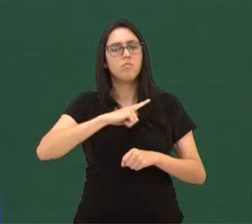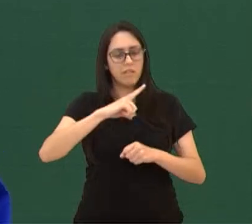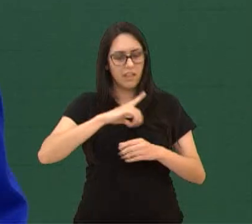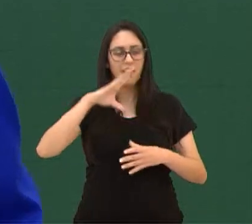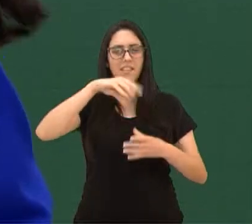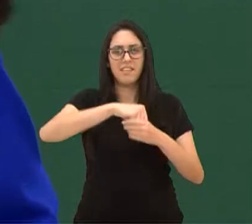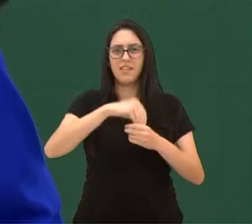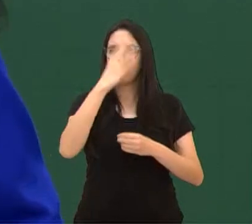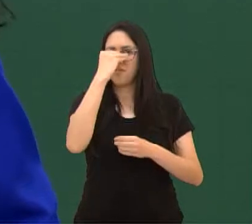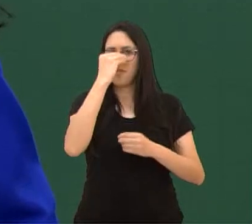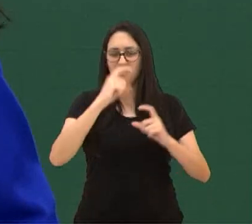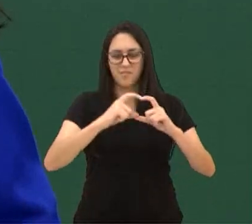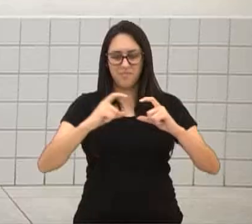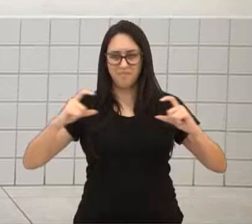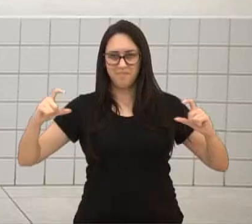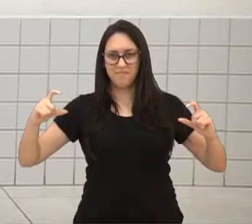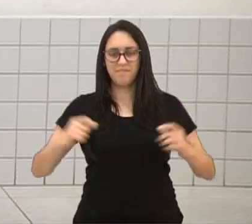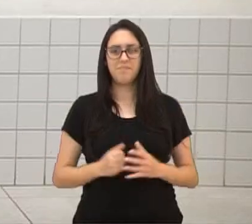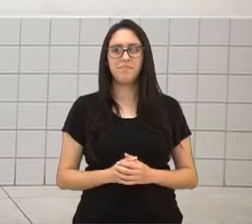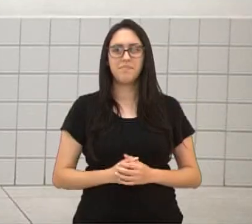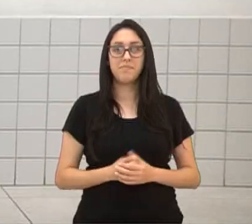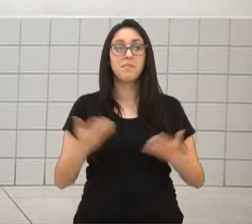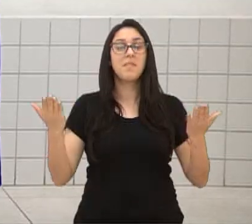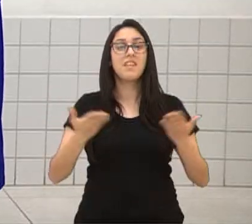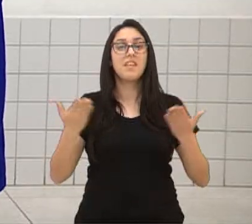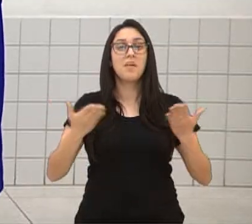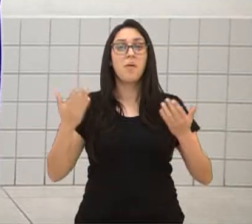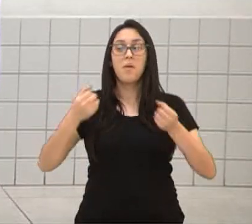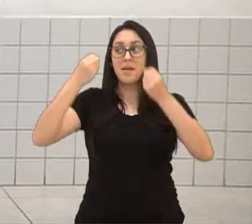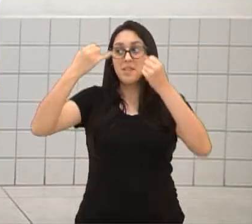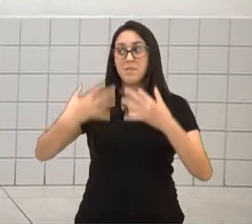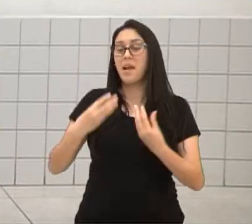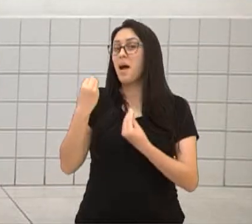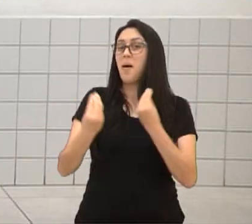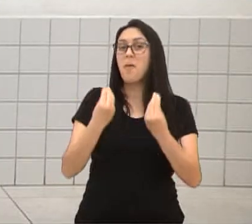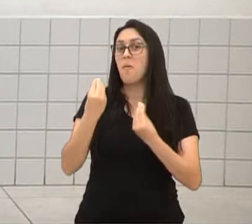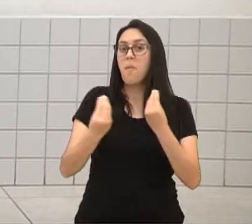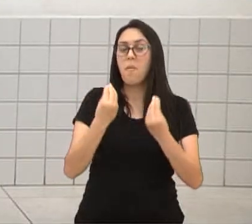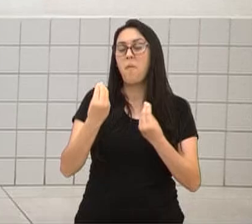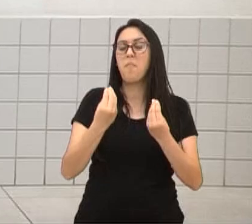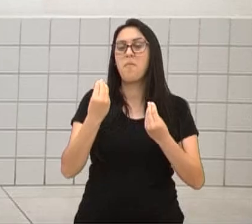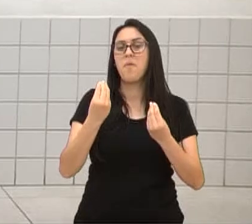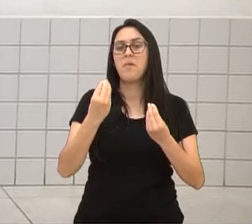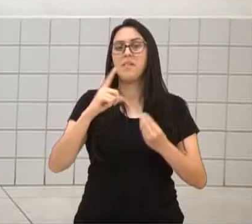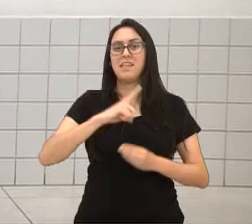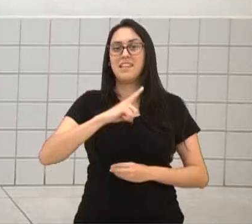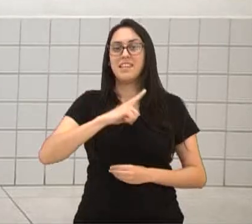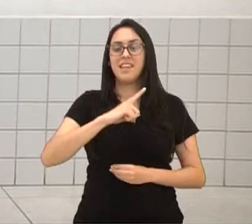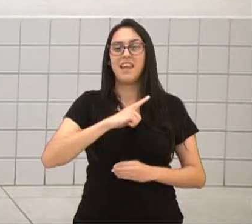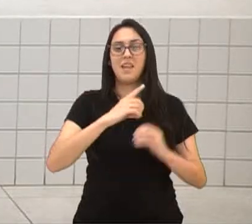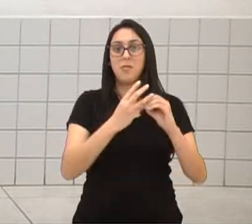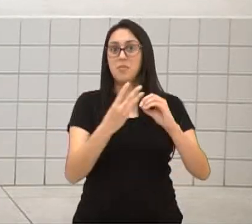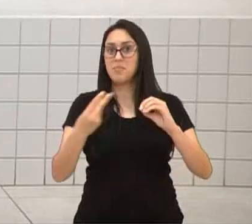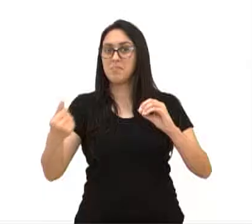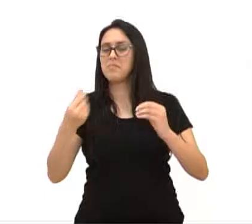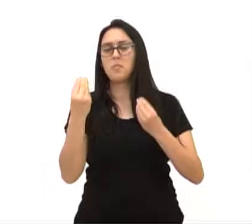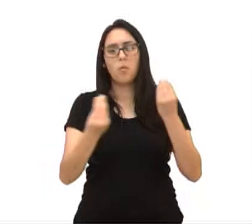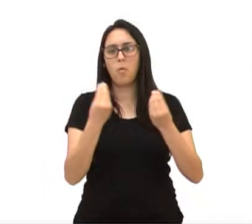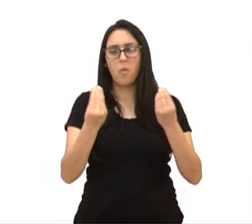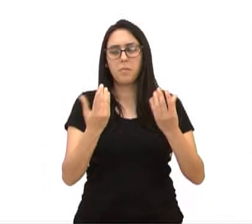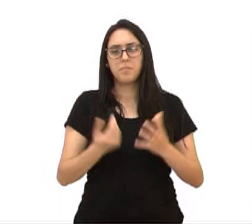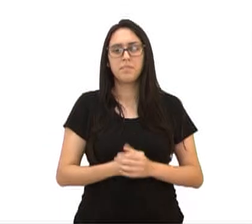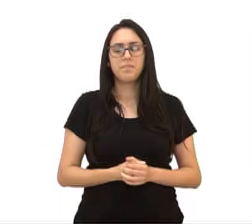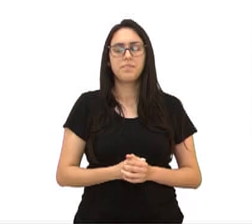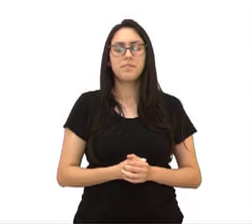filme fotográfico. Isso aí. Fala, Beth, pra gente sobre os oxidantes do cotidiano. Então, vejam, um agente oxidante, ou seja, que